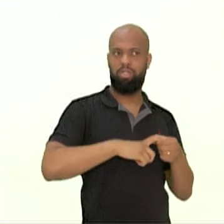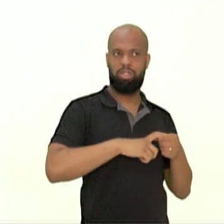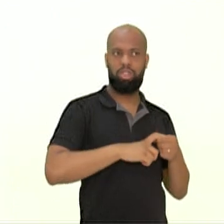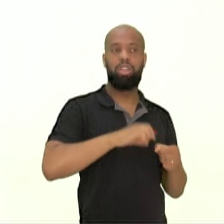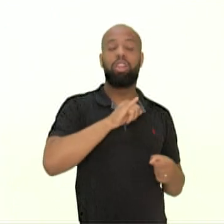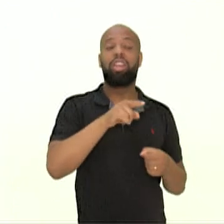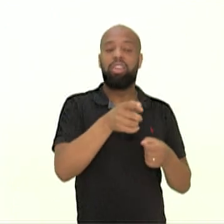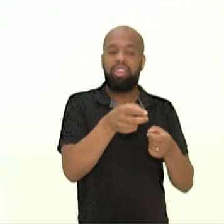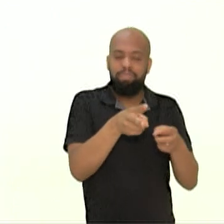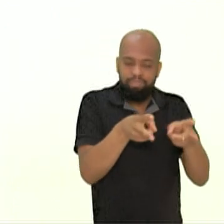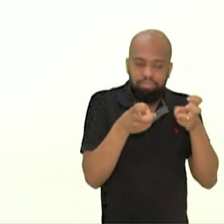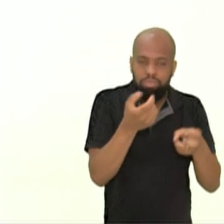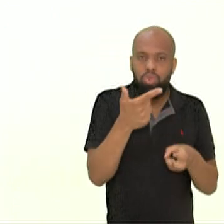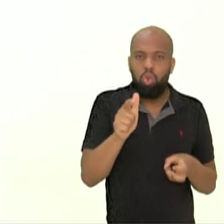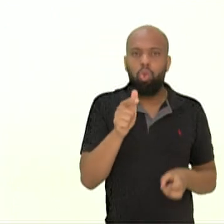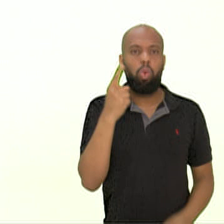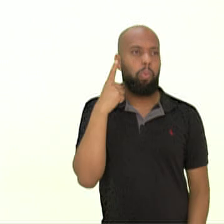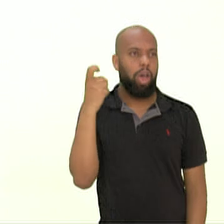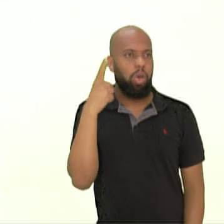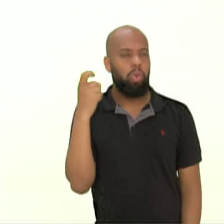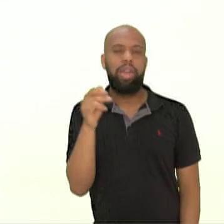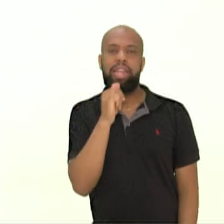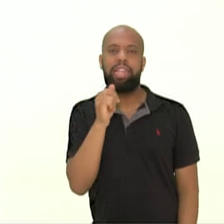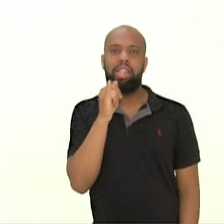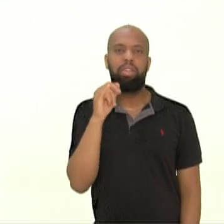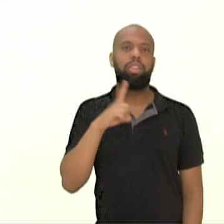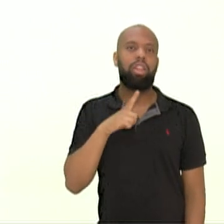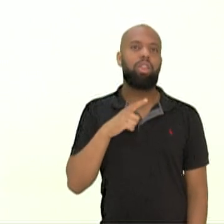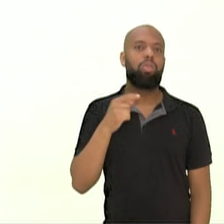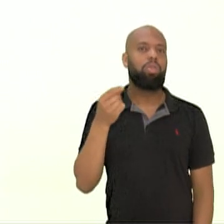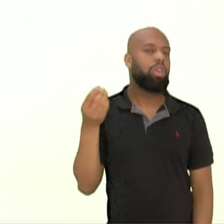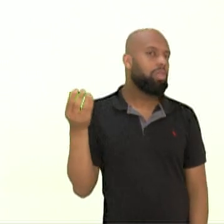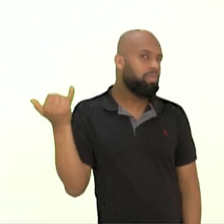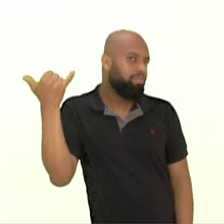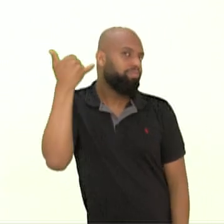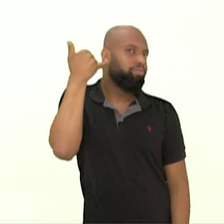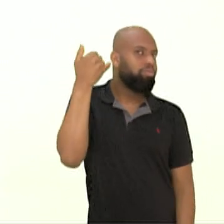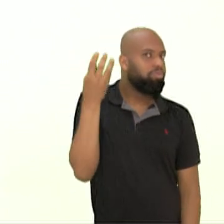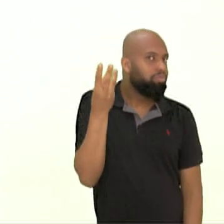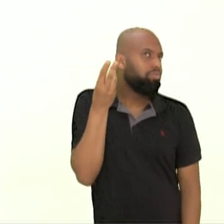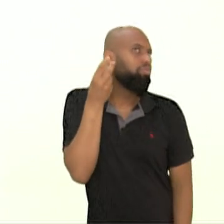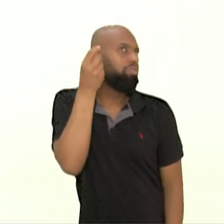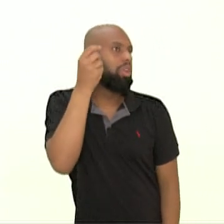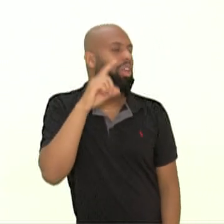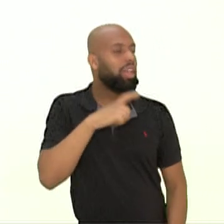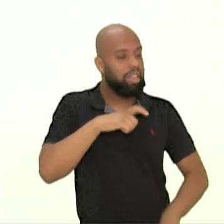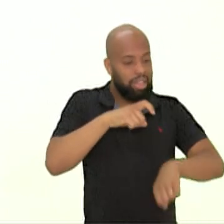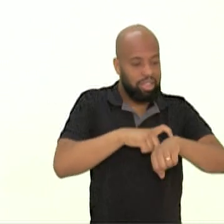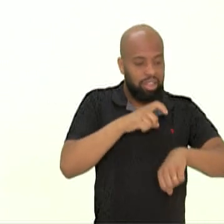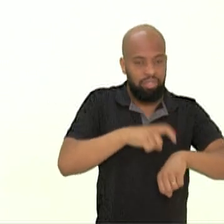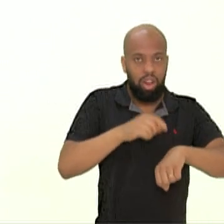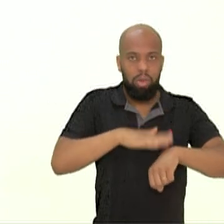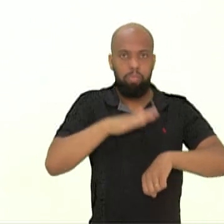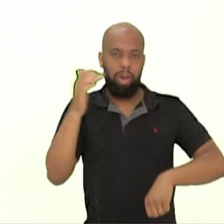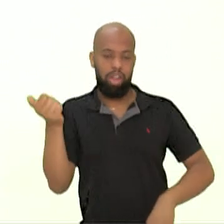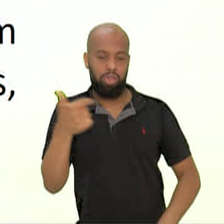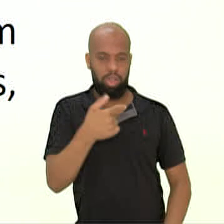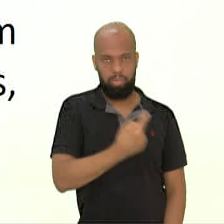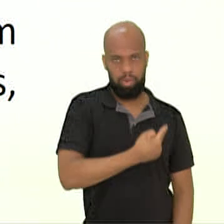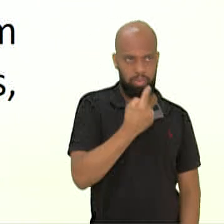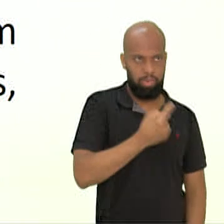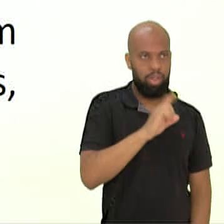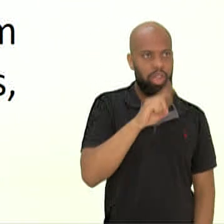outro ruído, o som que chega aos nossos ouvidos deve ter um intervalo de tempo maior do que o primeiro, ou seja, ali,